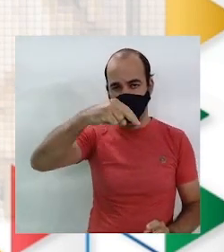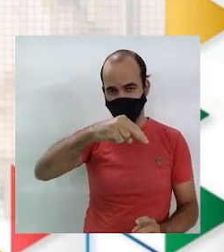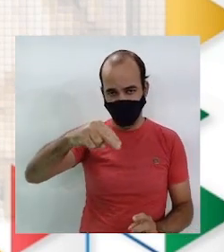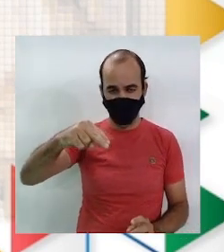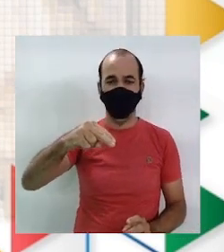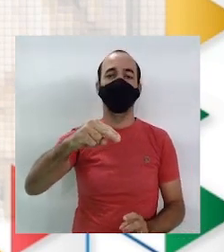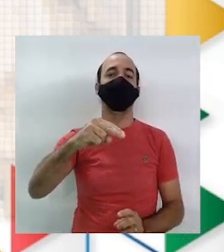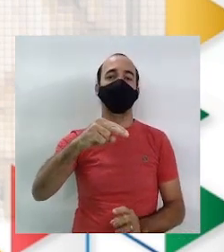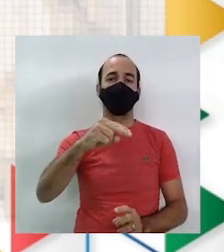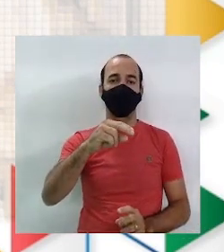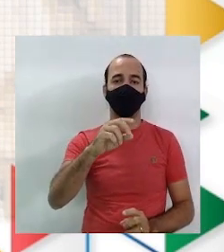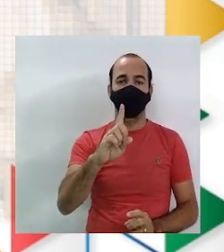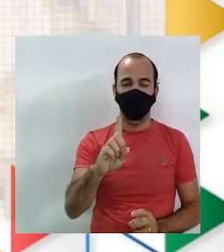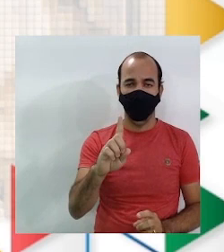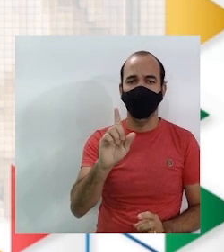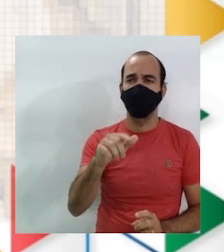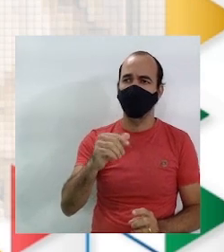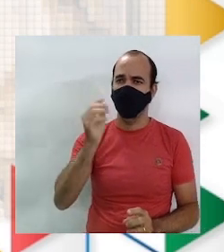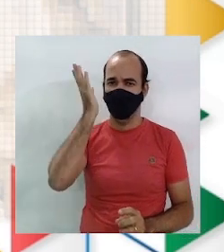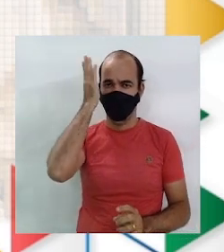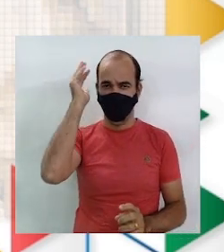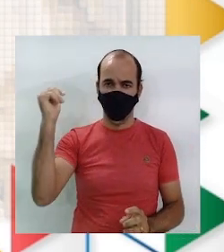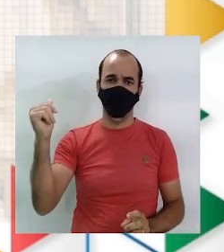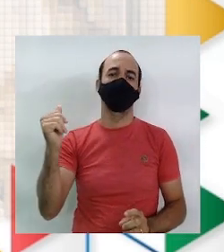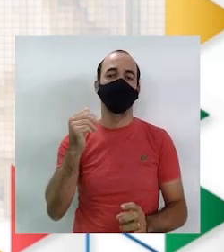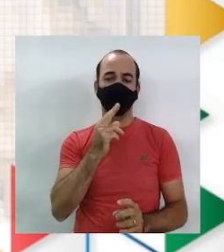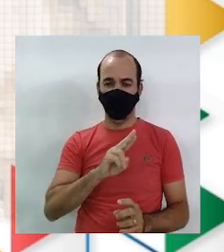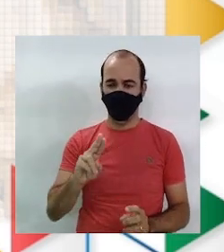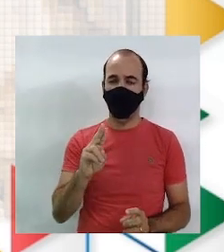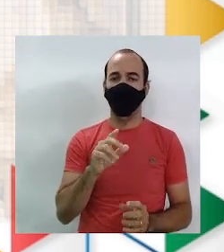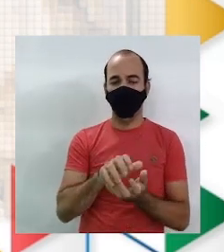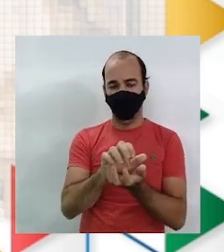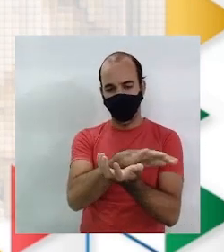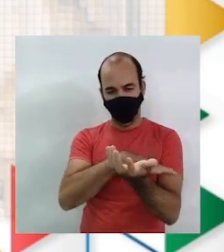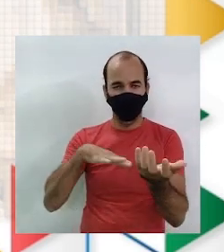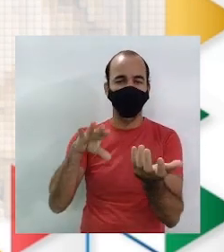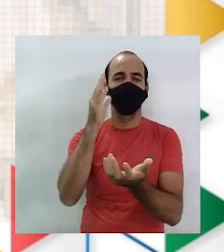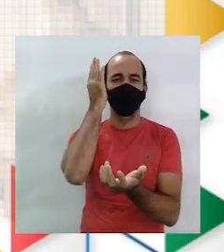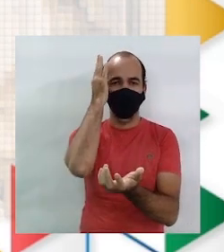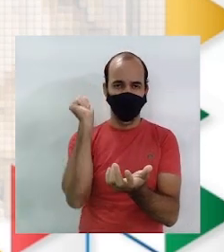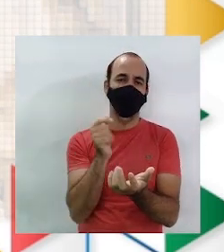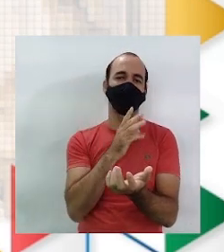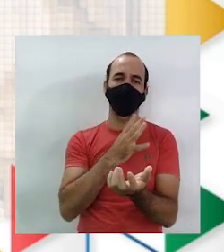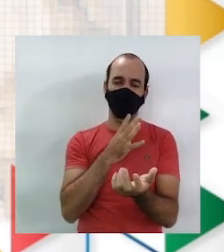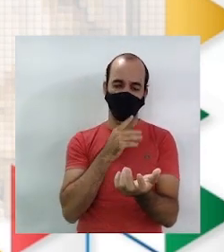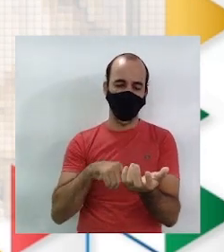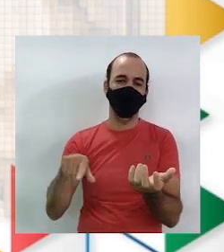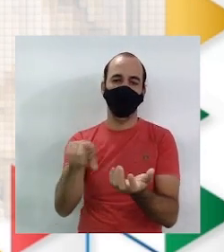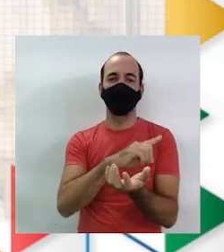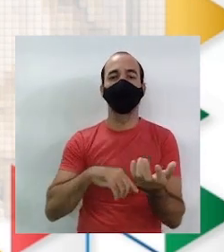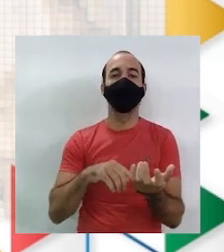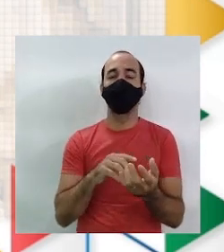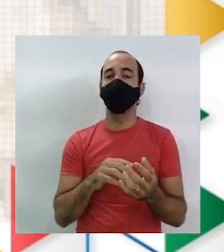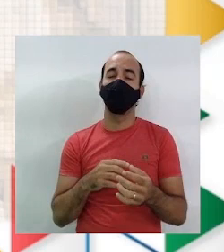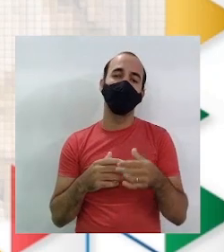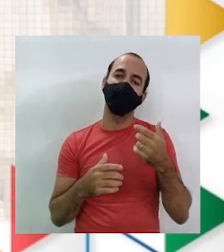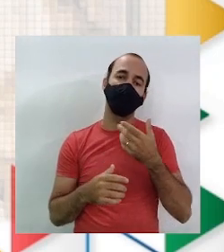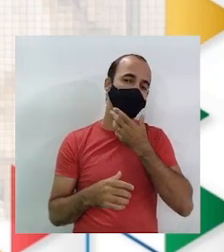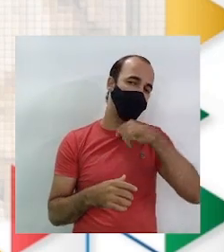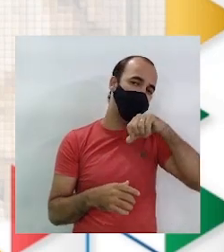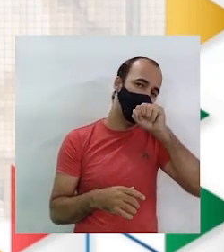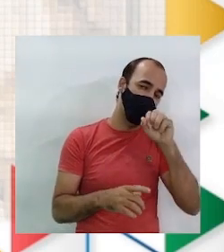no Pernambuco. Ele começou a sua vida artística por influência do seu pai, da